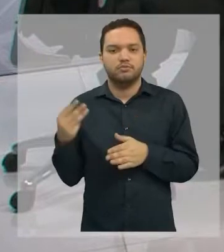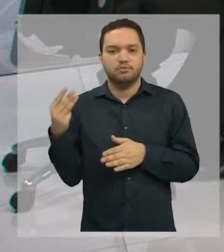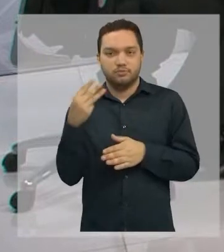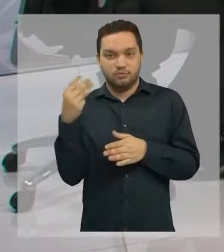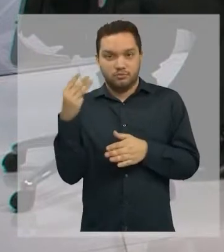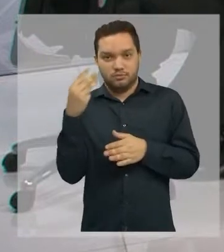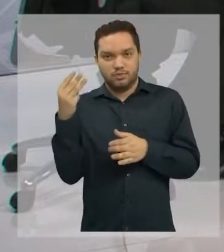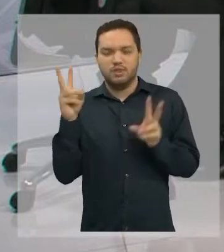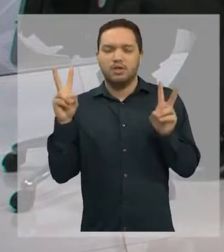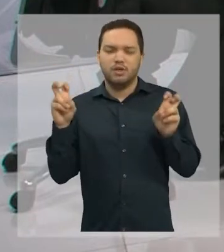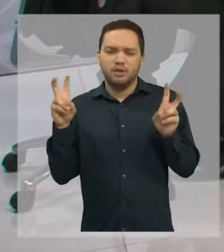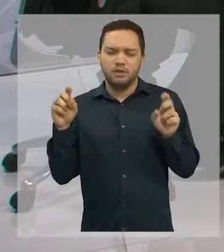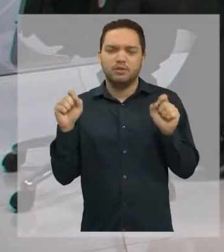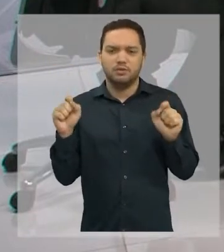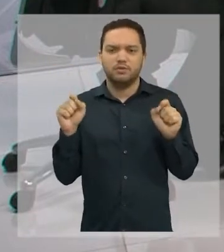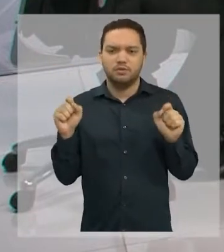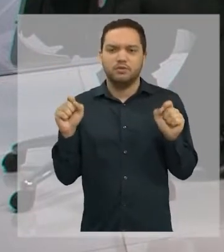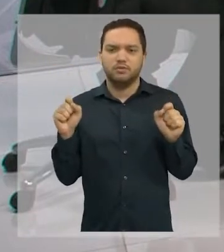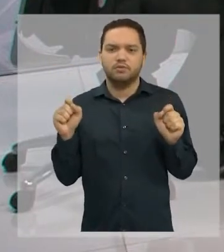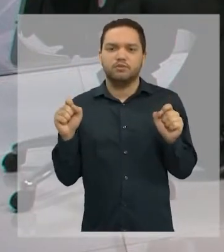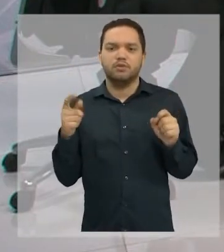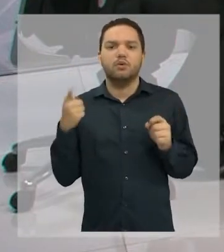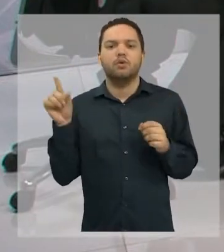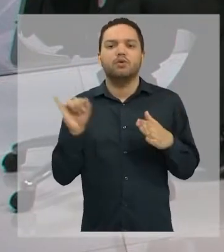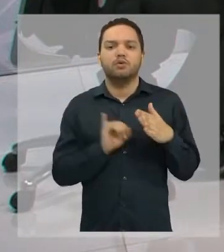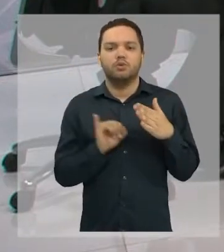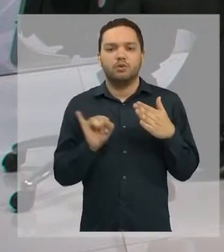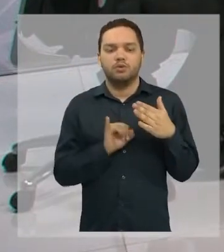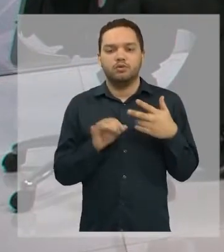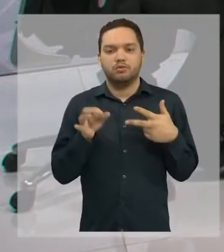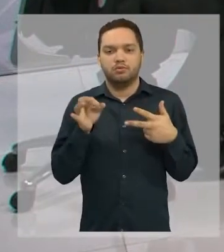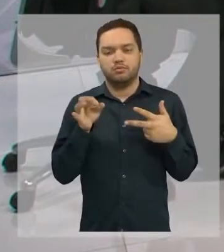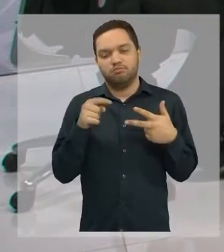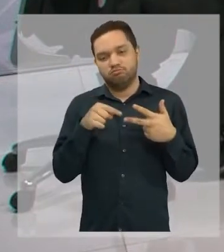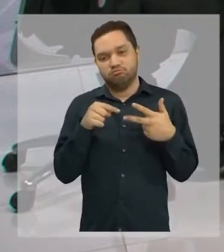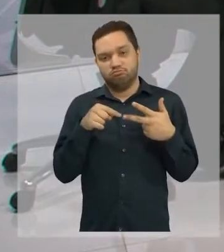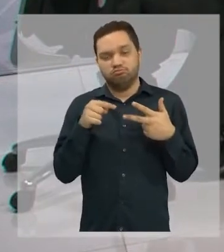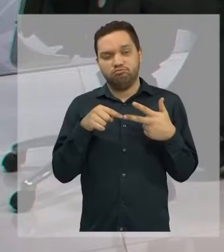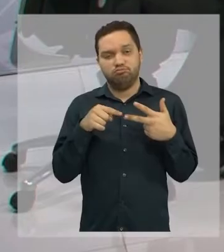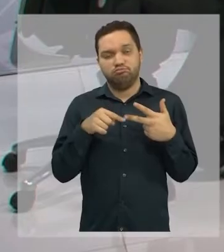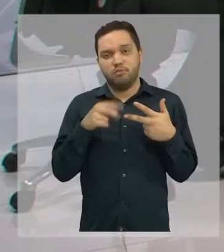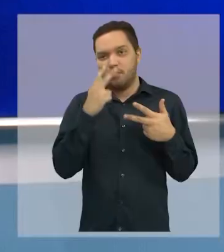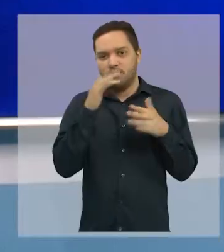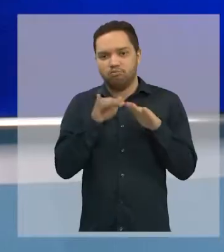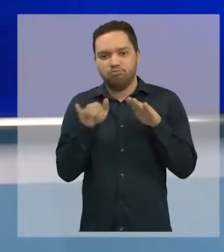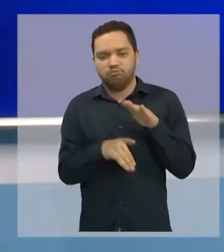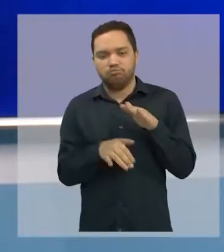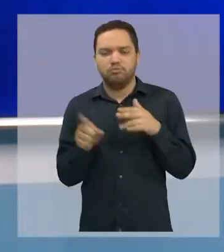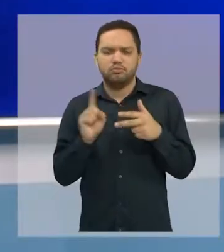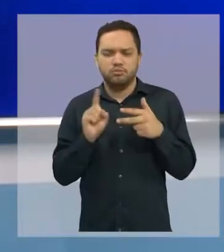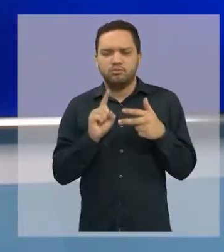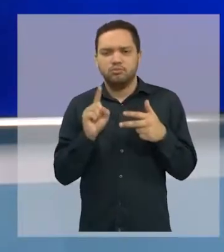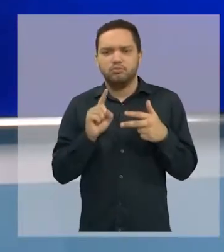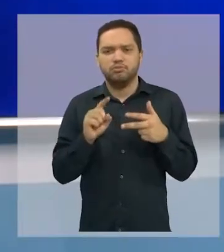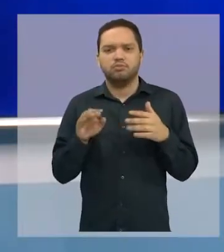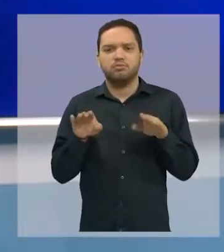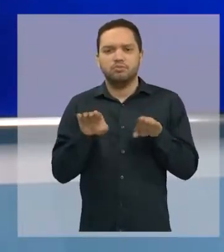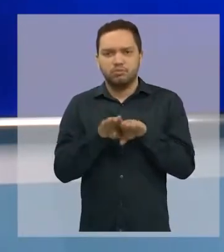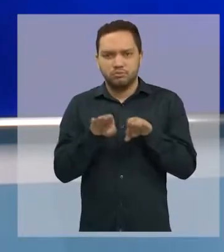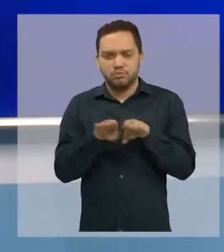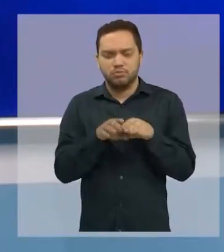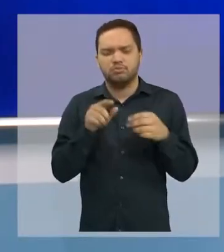ator, digamos assim, em termos de instituição, não menos importante do que os 2 primeiros, para a construção